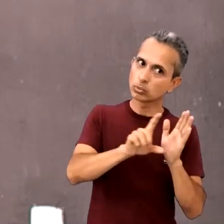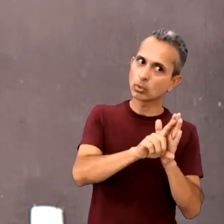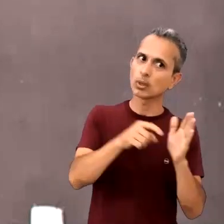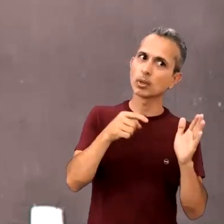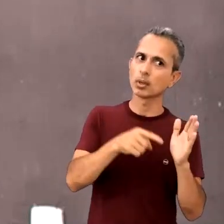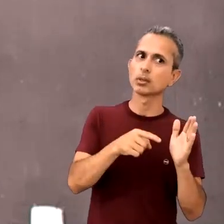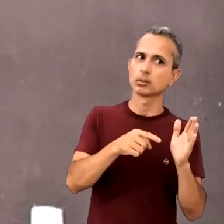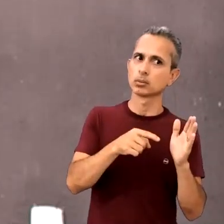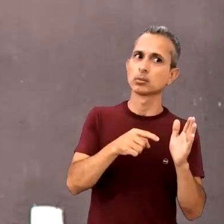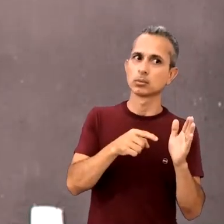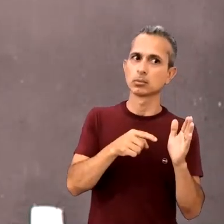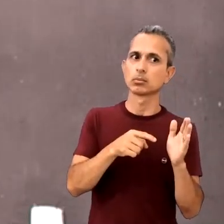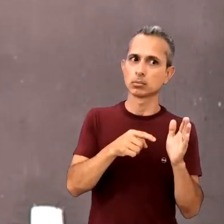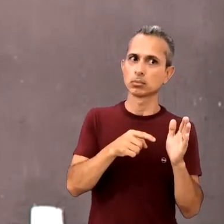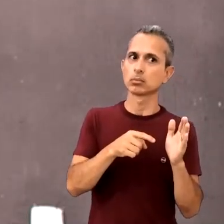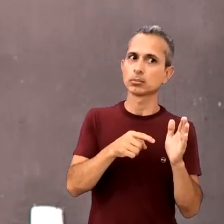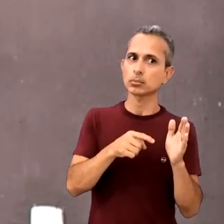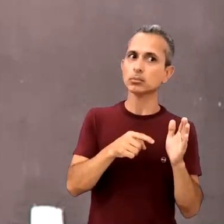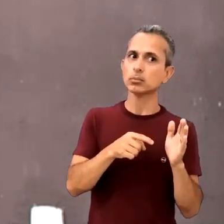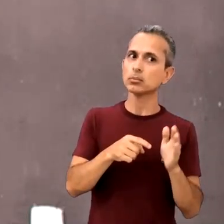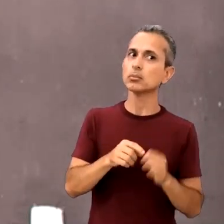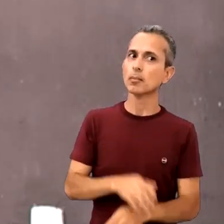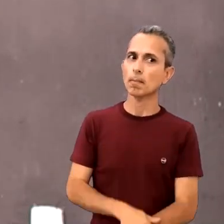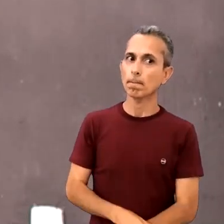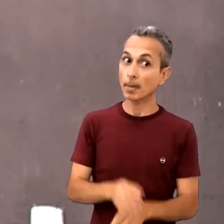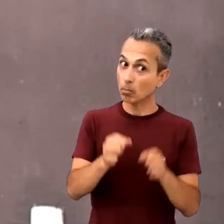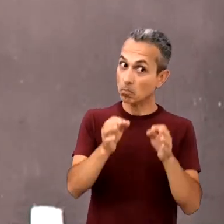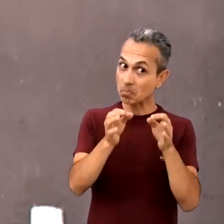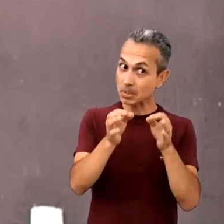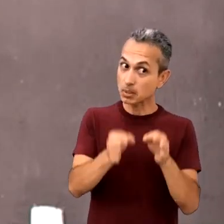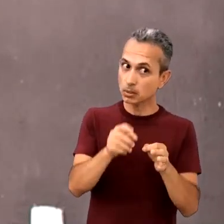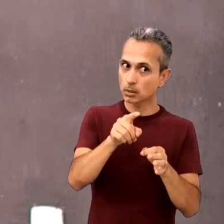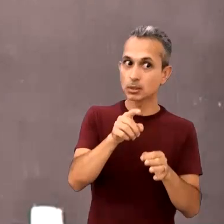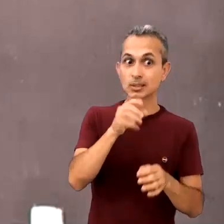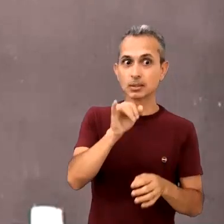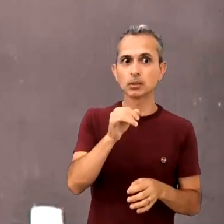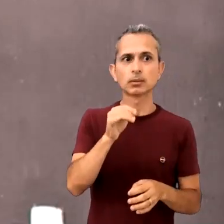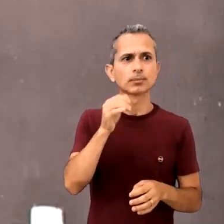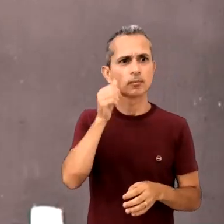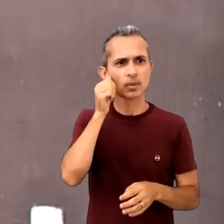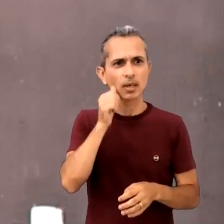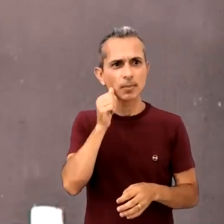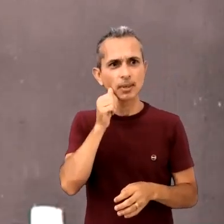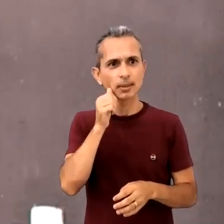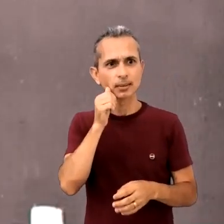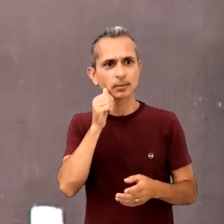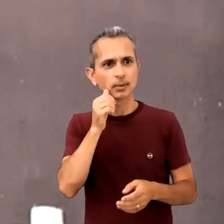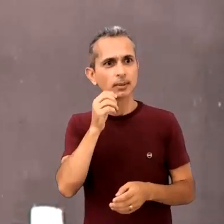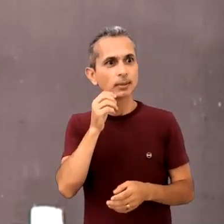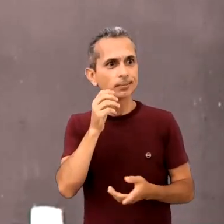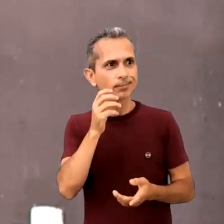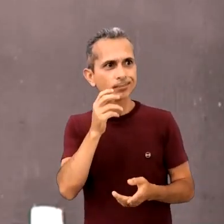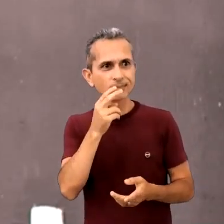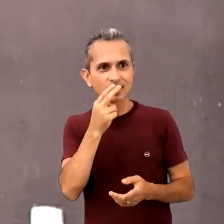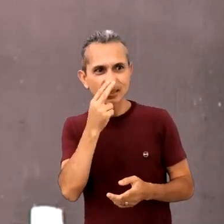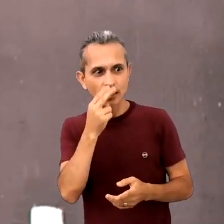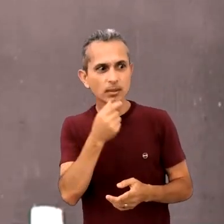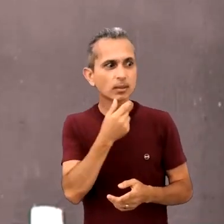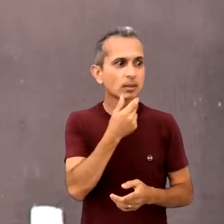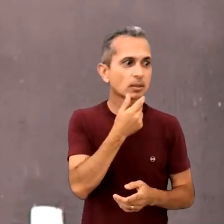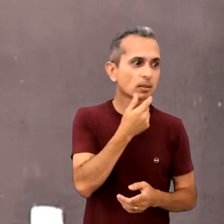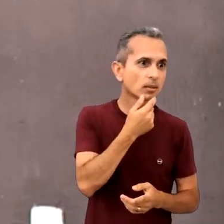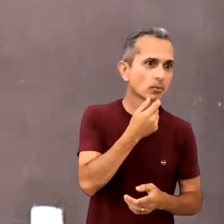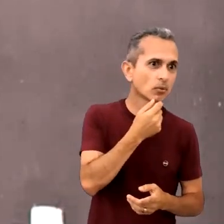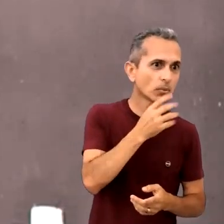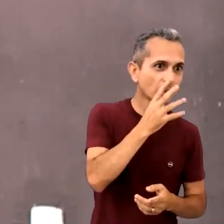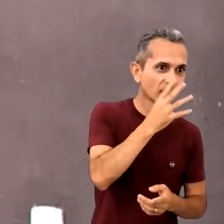Pode ter certeza, a menina, crente com cara descrente, ele não vai ter o respeito de Boaz por essa menina, não. Ele